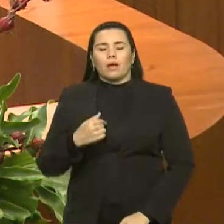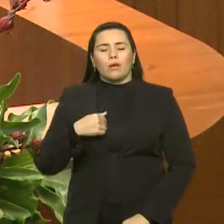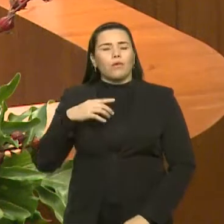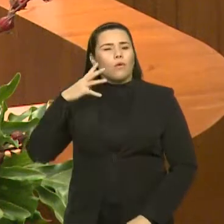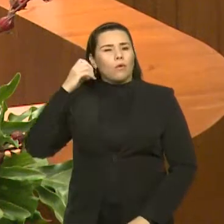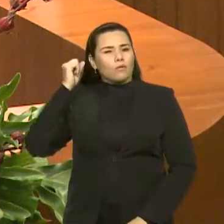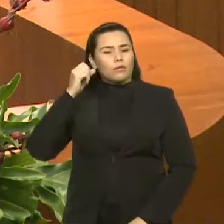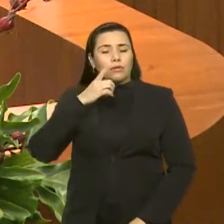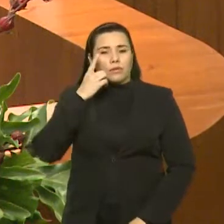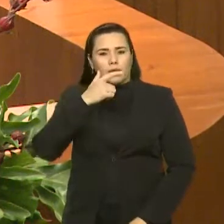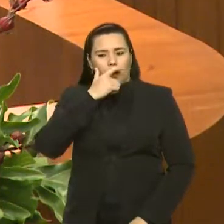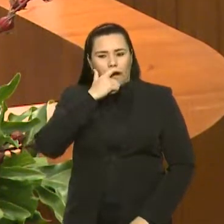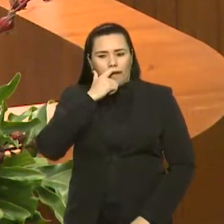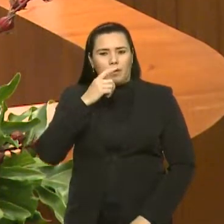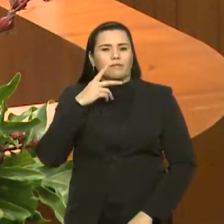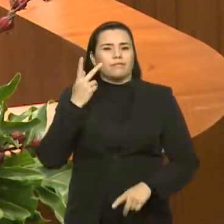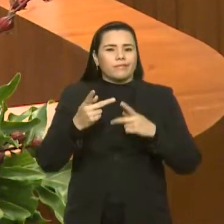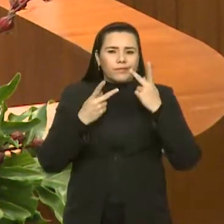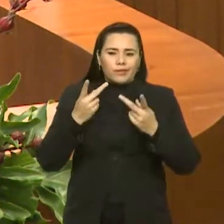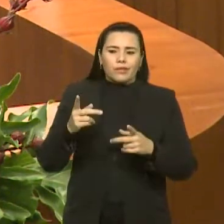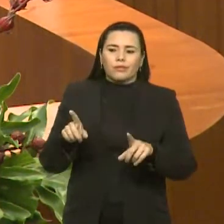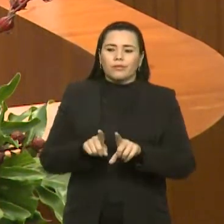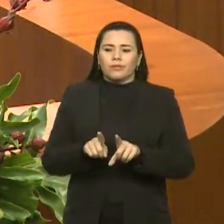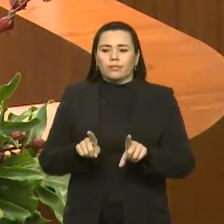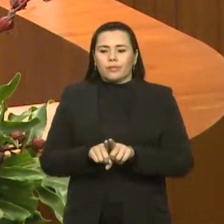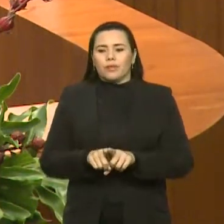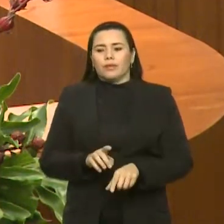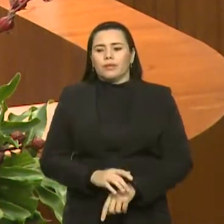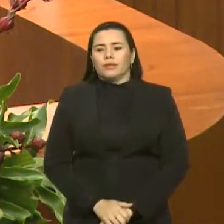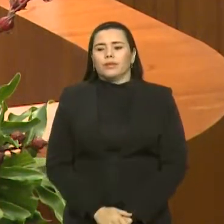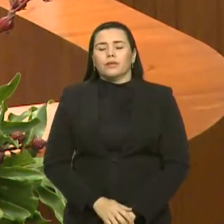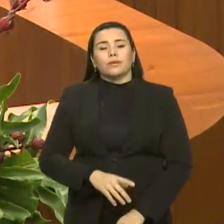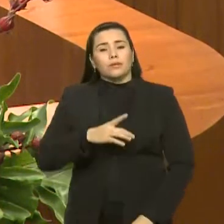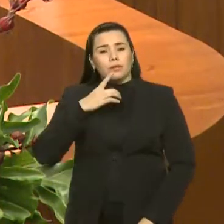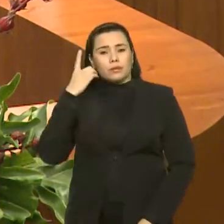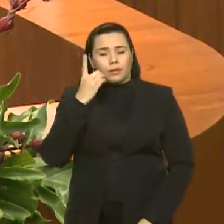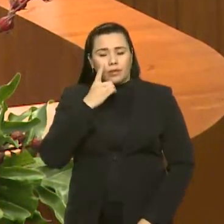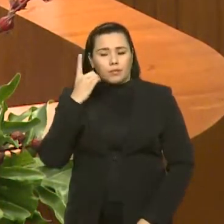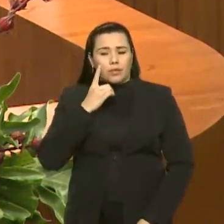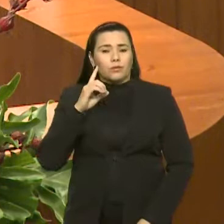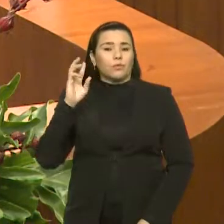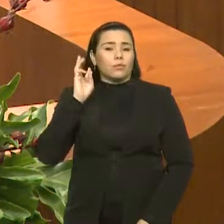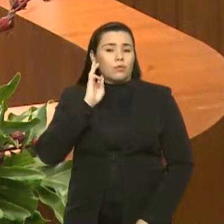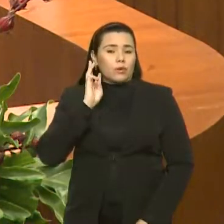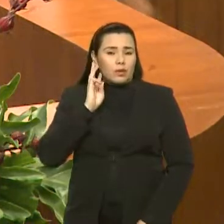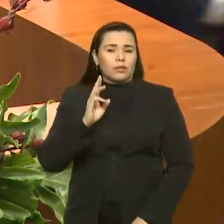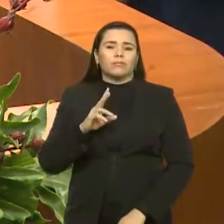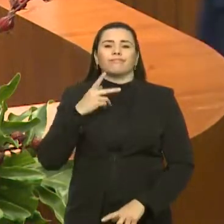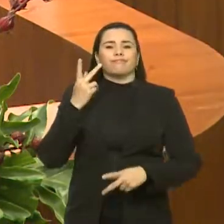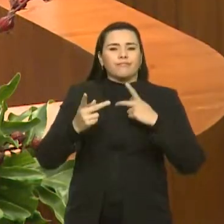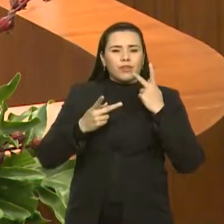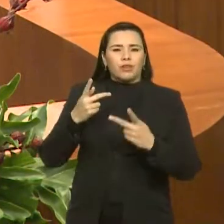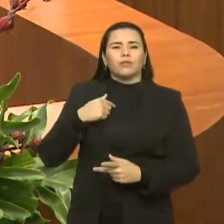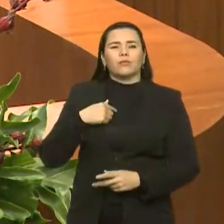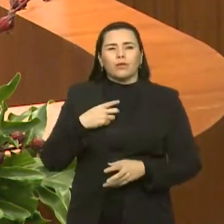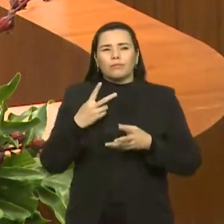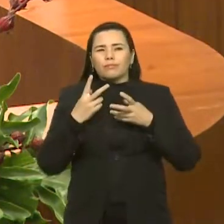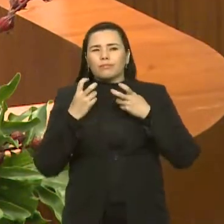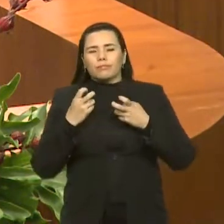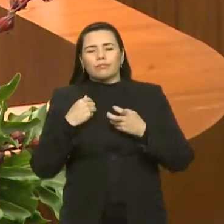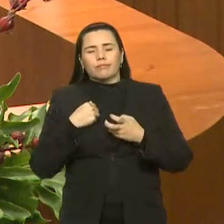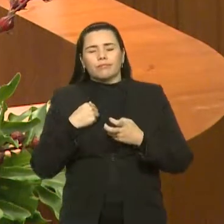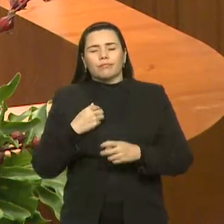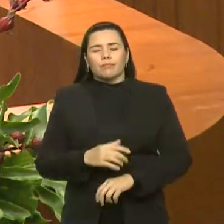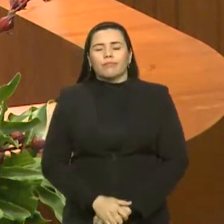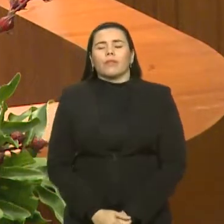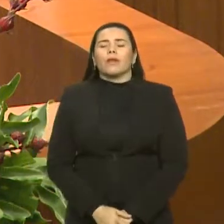Pires e acompanhei agora o discurso do deputado Wellington e quero deixar